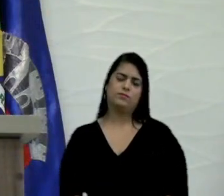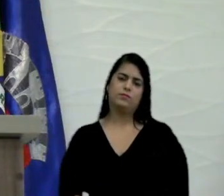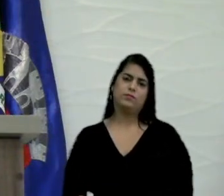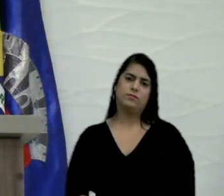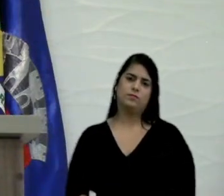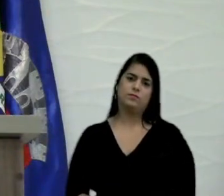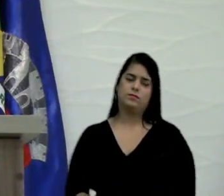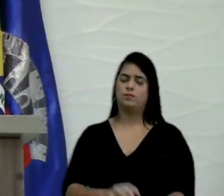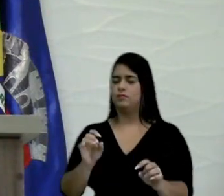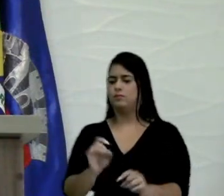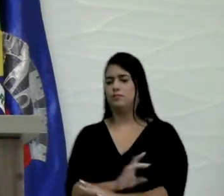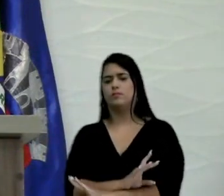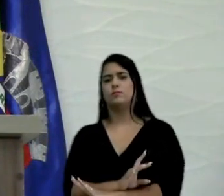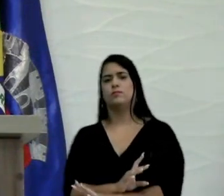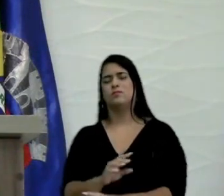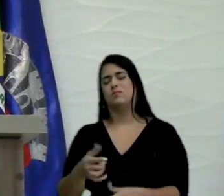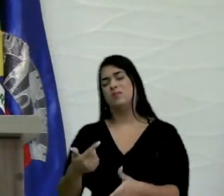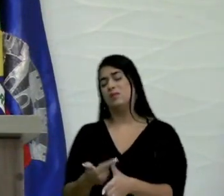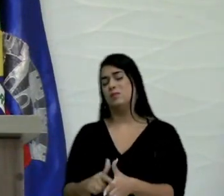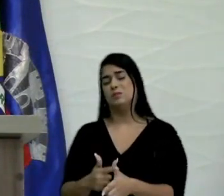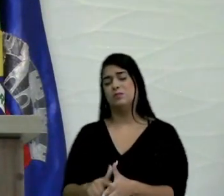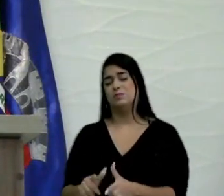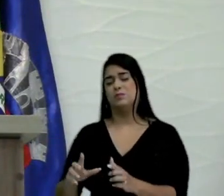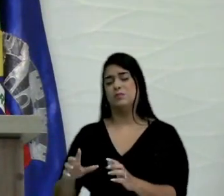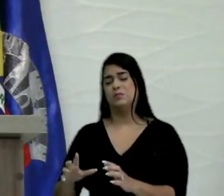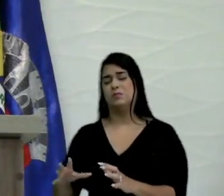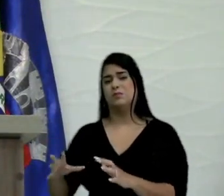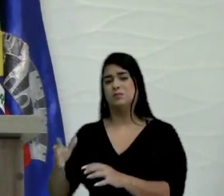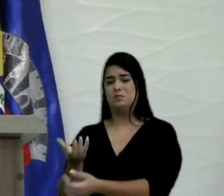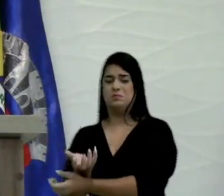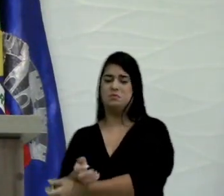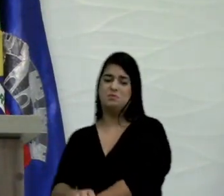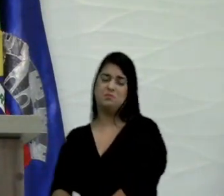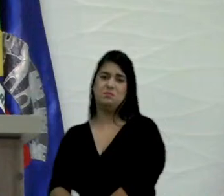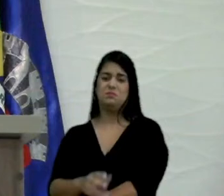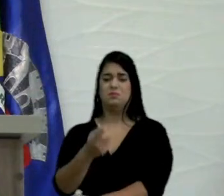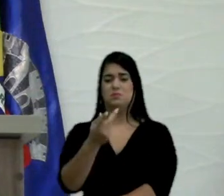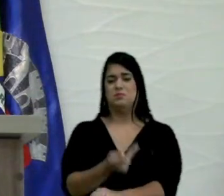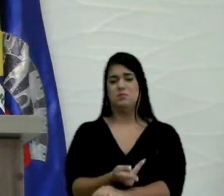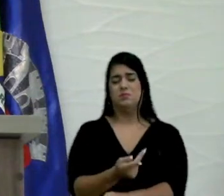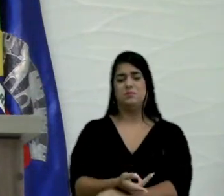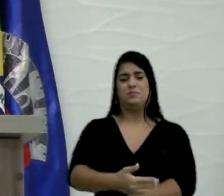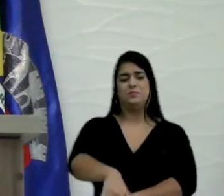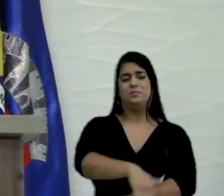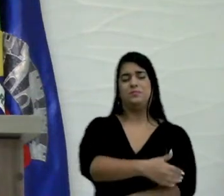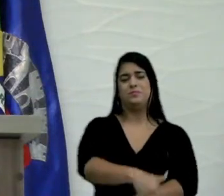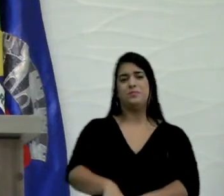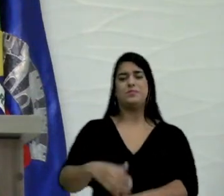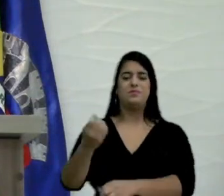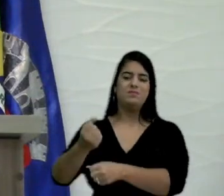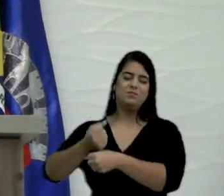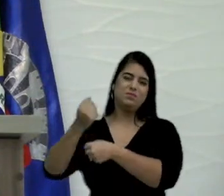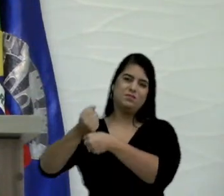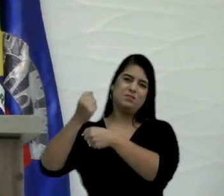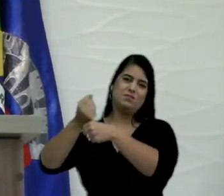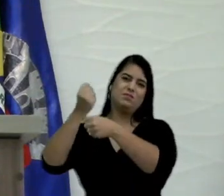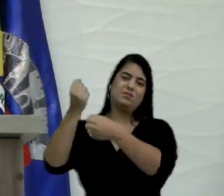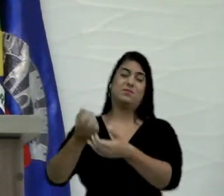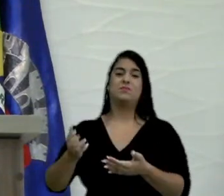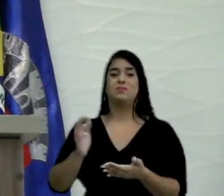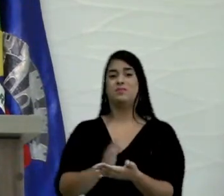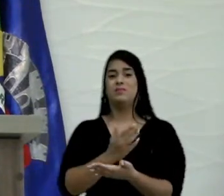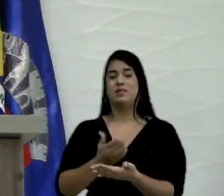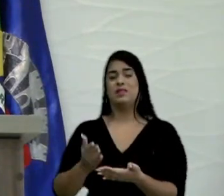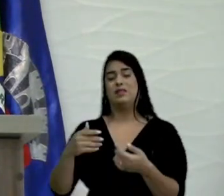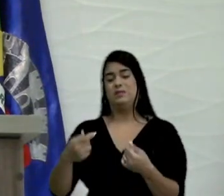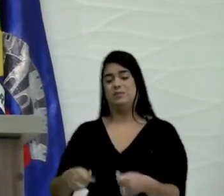Povo esse transtorno de est com lixo nas ruas de est com Metralha nas ruas pessoas que estão aí construindo colocam Metralha na rua Às vezes precisa até